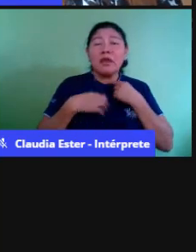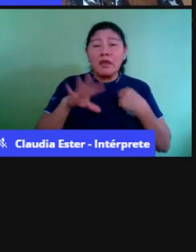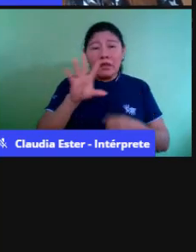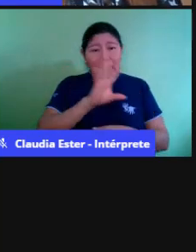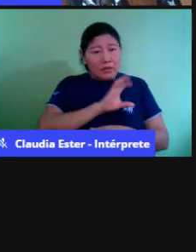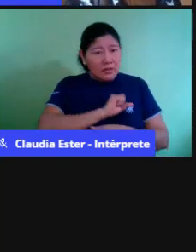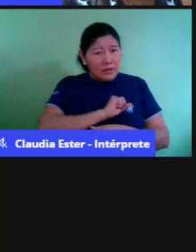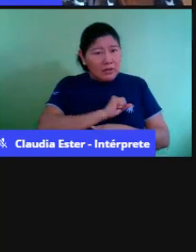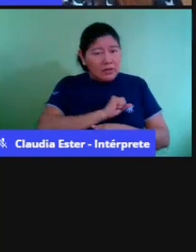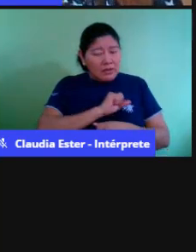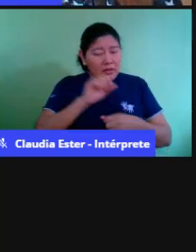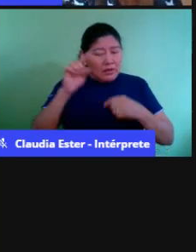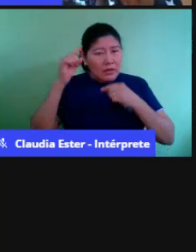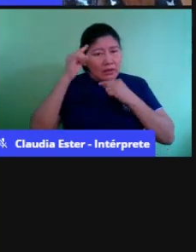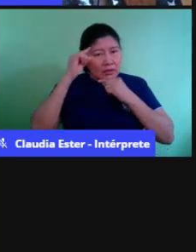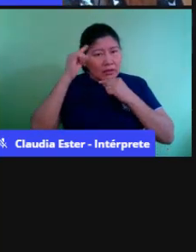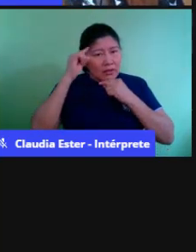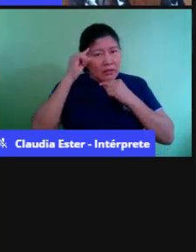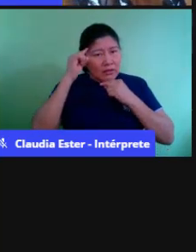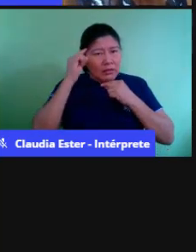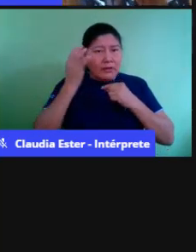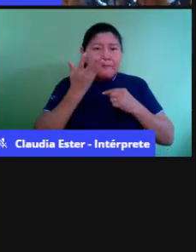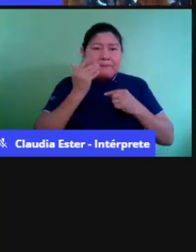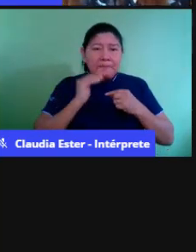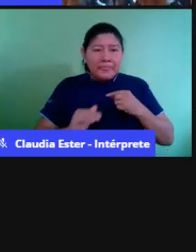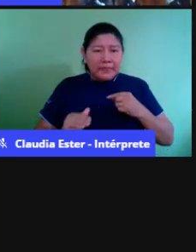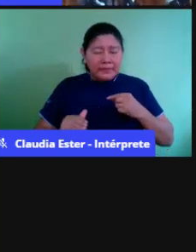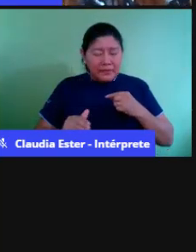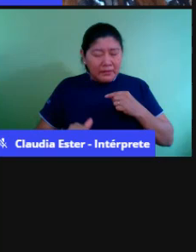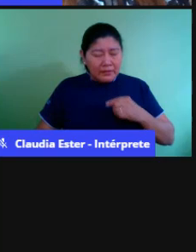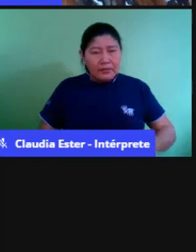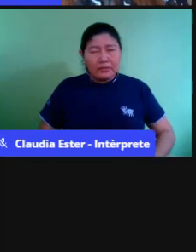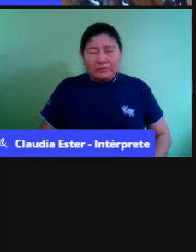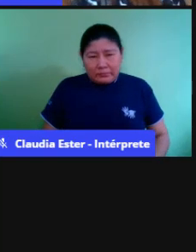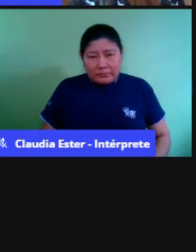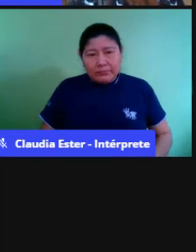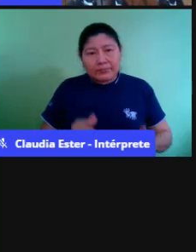dia dessa criança. Pode passar.